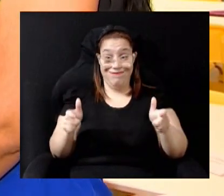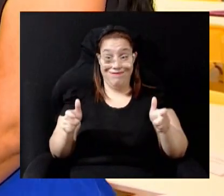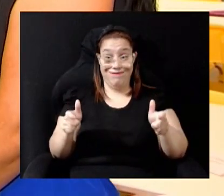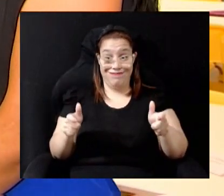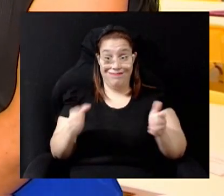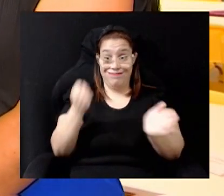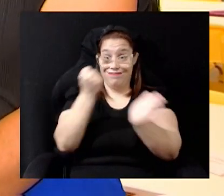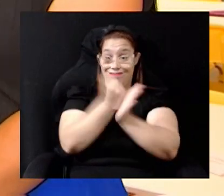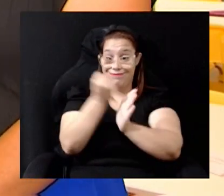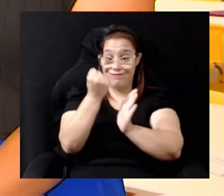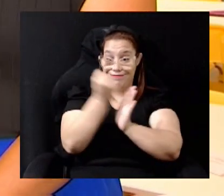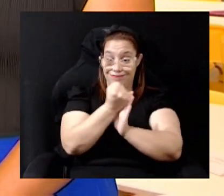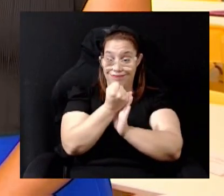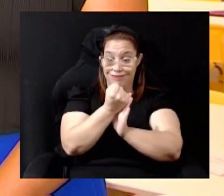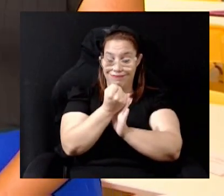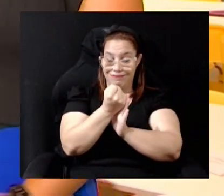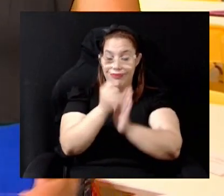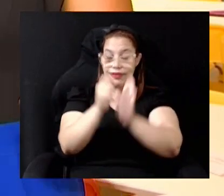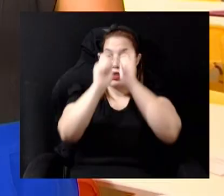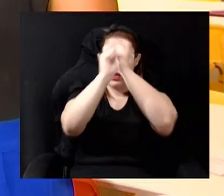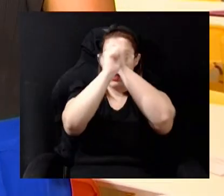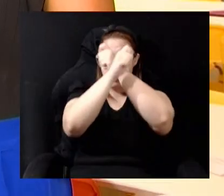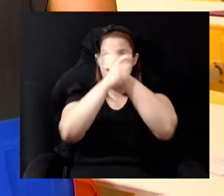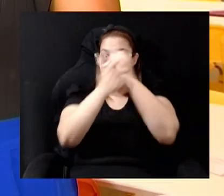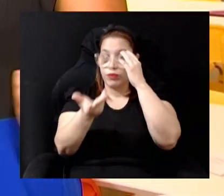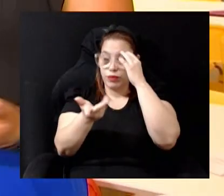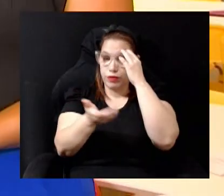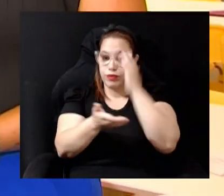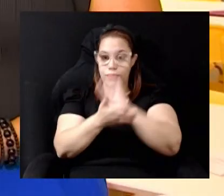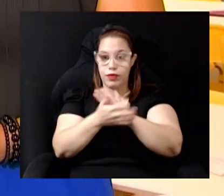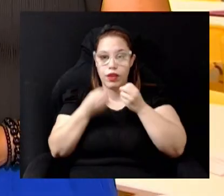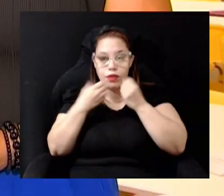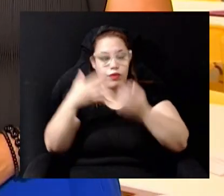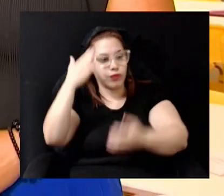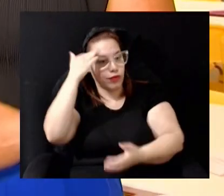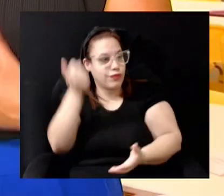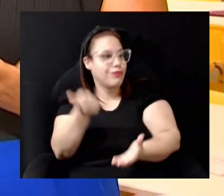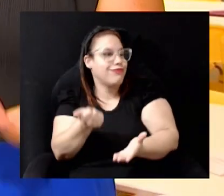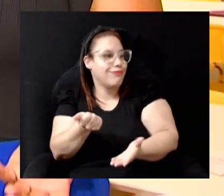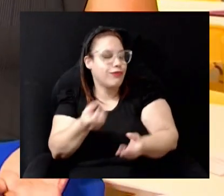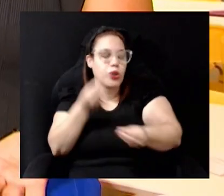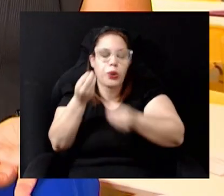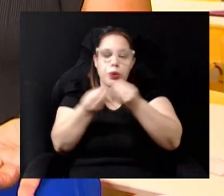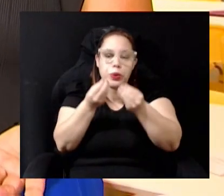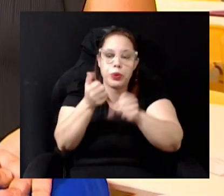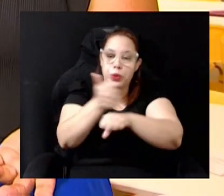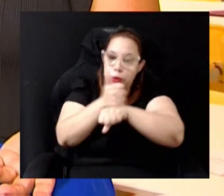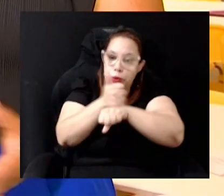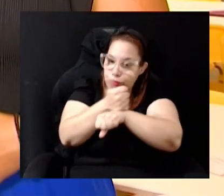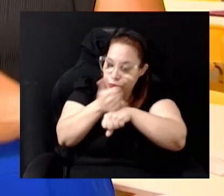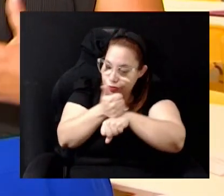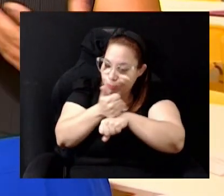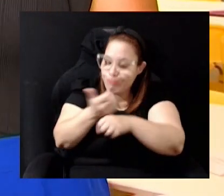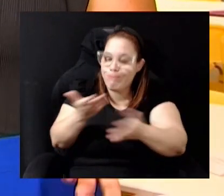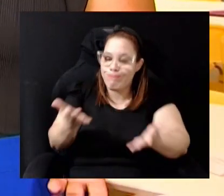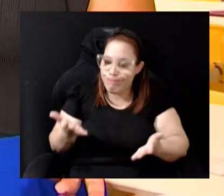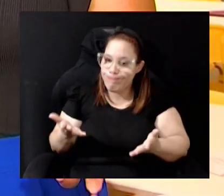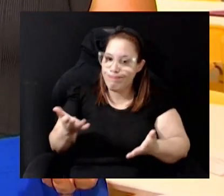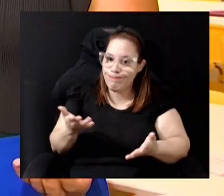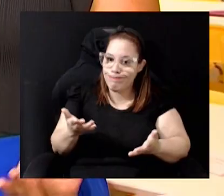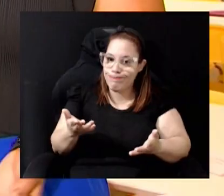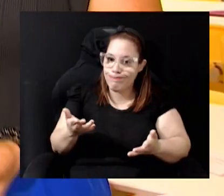na área de UX Design. Muito bem, então agora você já sabe como se tornar aí um profissional de